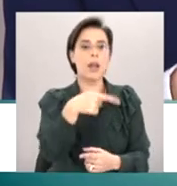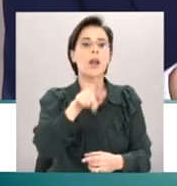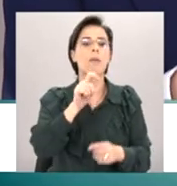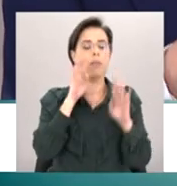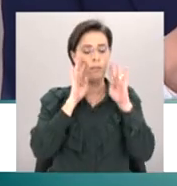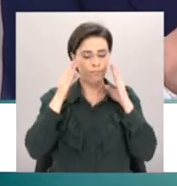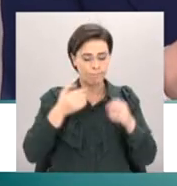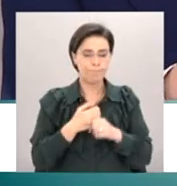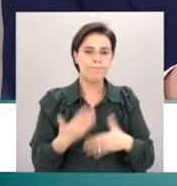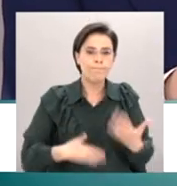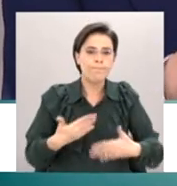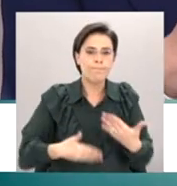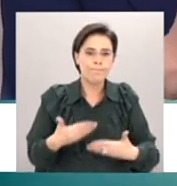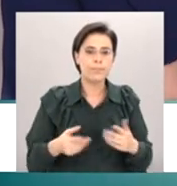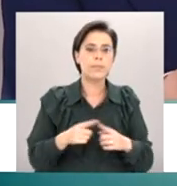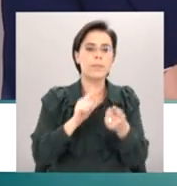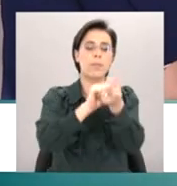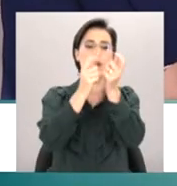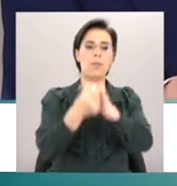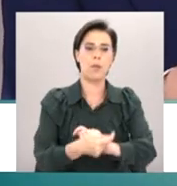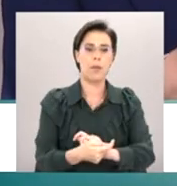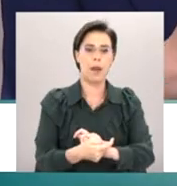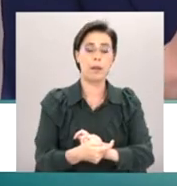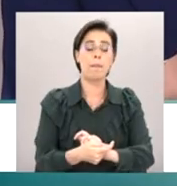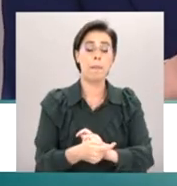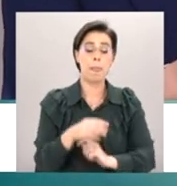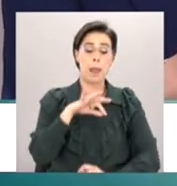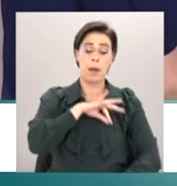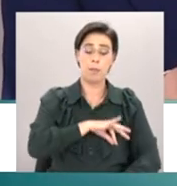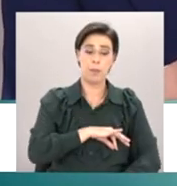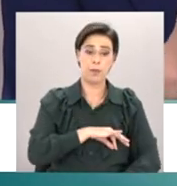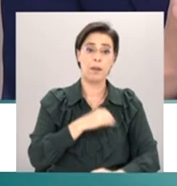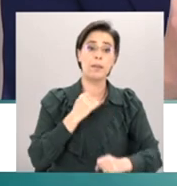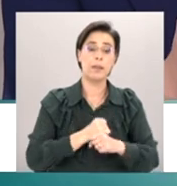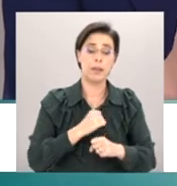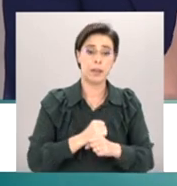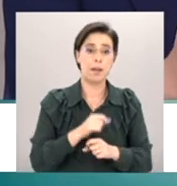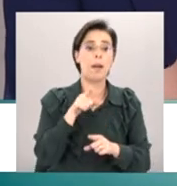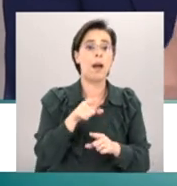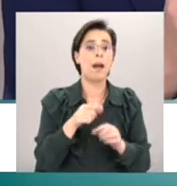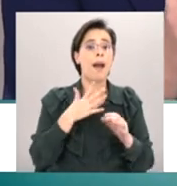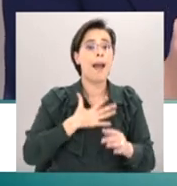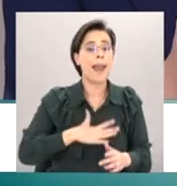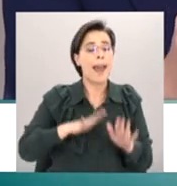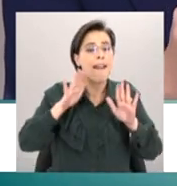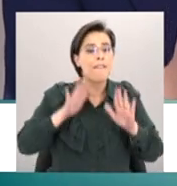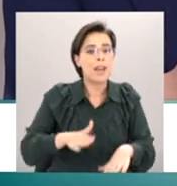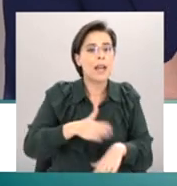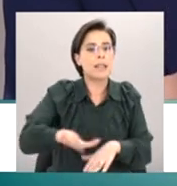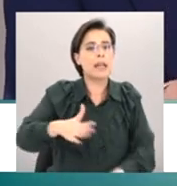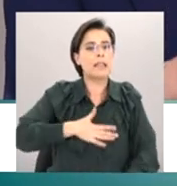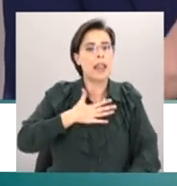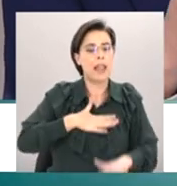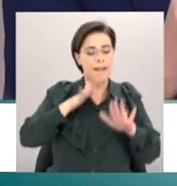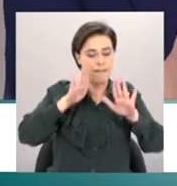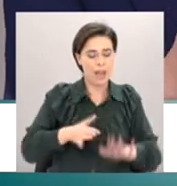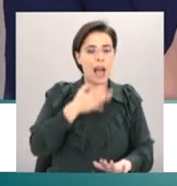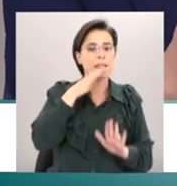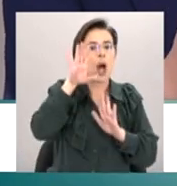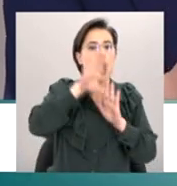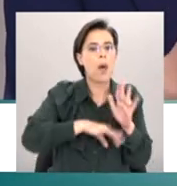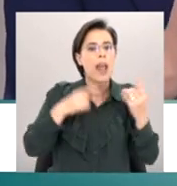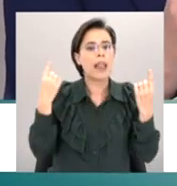esquerda Tem trabalhado incansavelmente para almoçar os profissionais que trabalham lá e queiram a ficar e que eu não ficar lá com